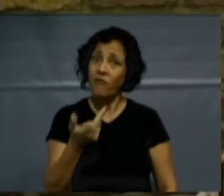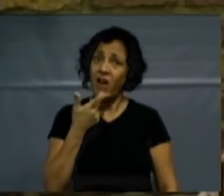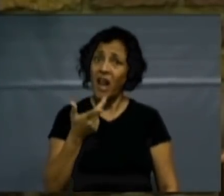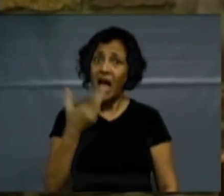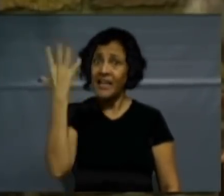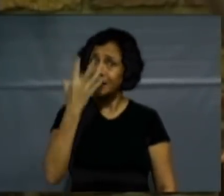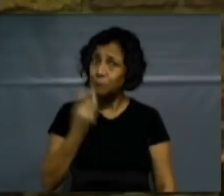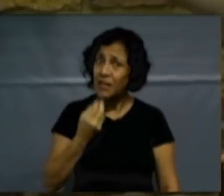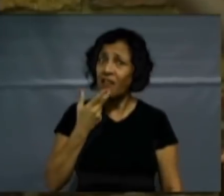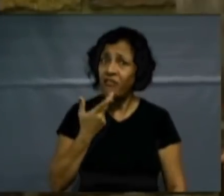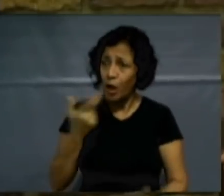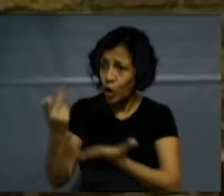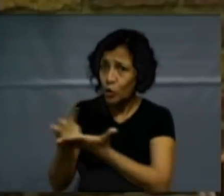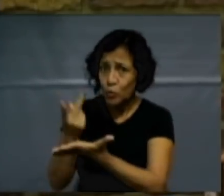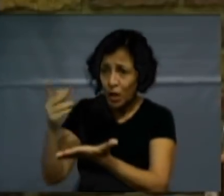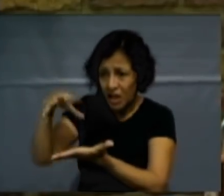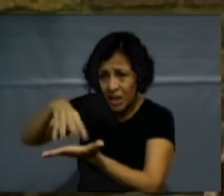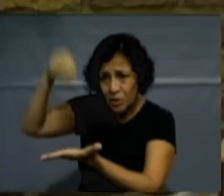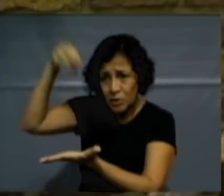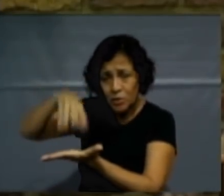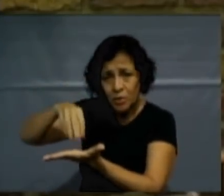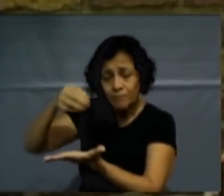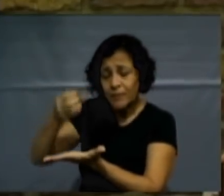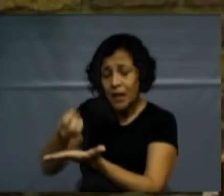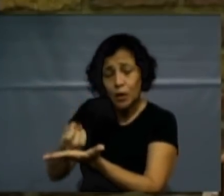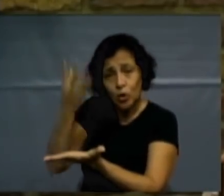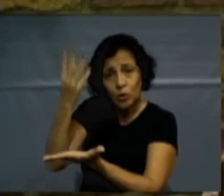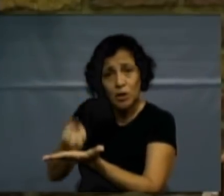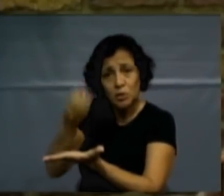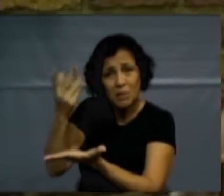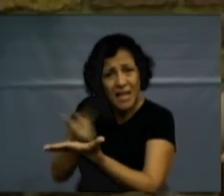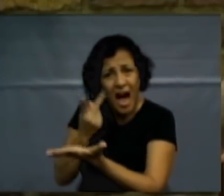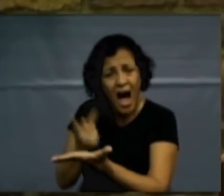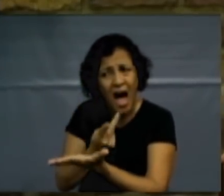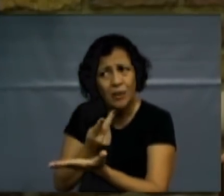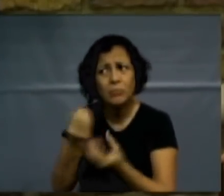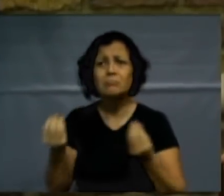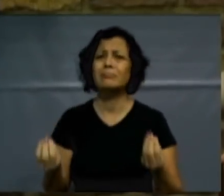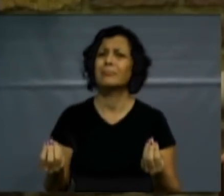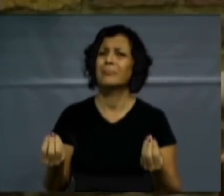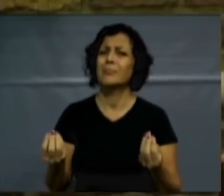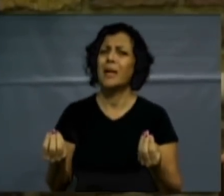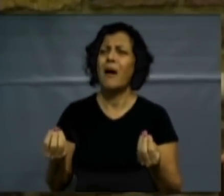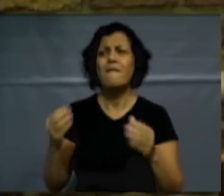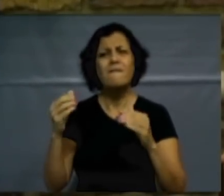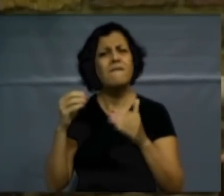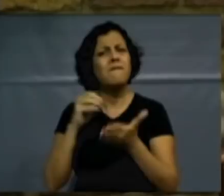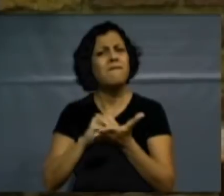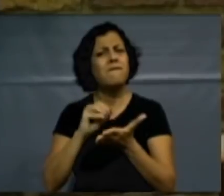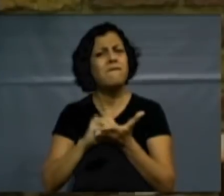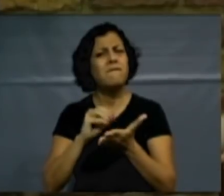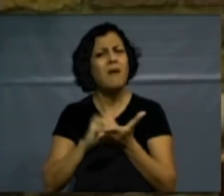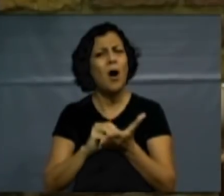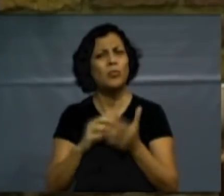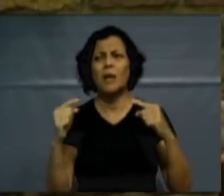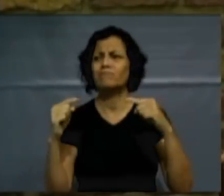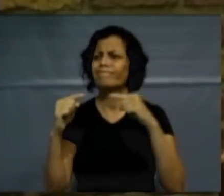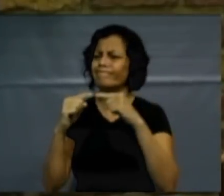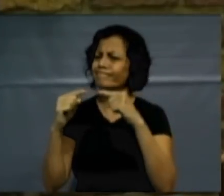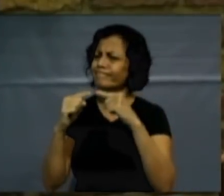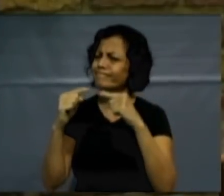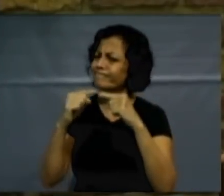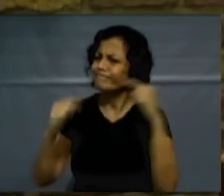codificação, com o livro de terceira categoria que está saindo aí. Ora, é muita incoerência. Não há coerência nisso,